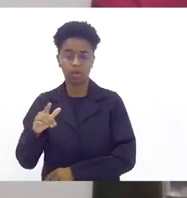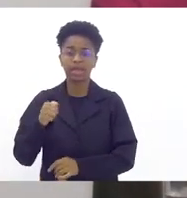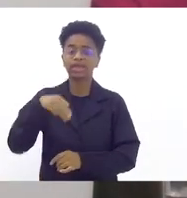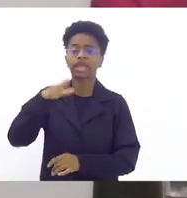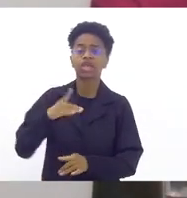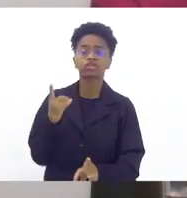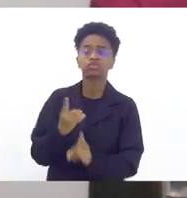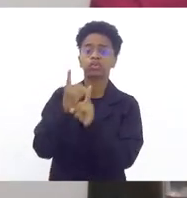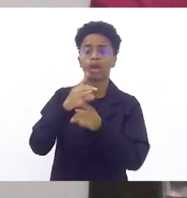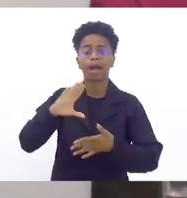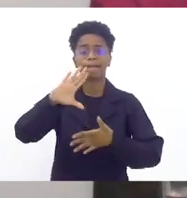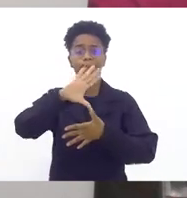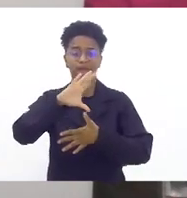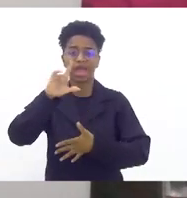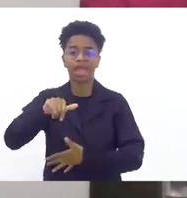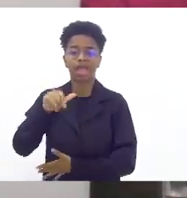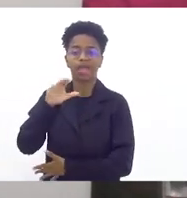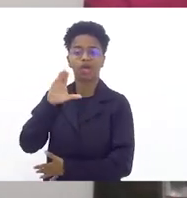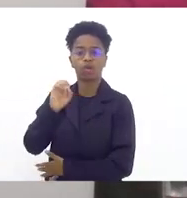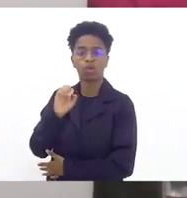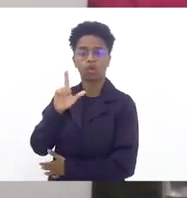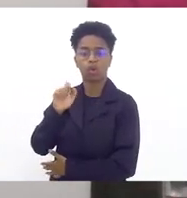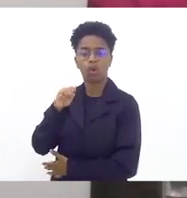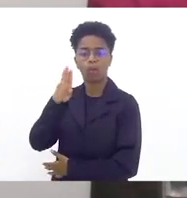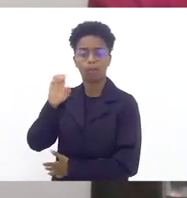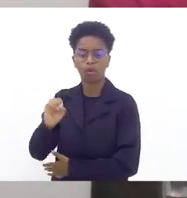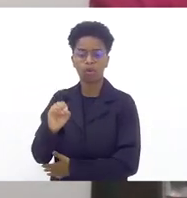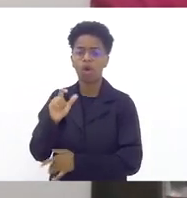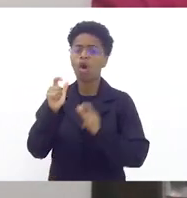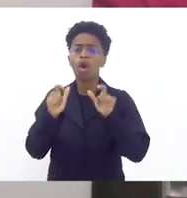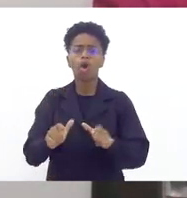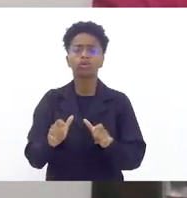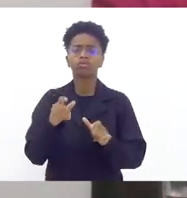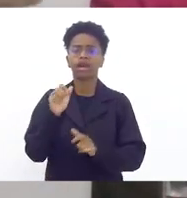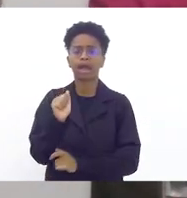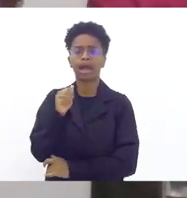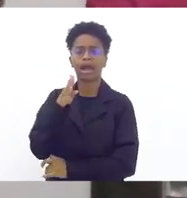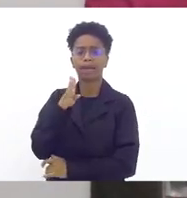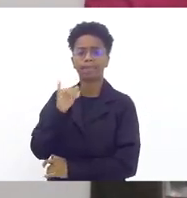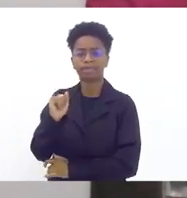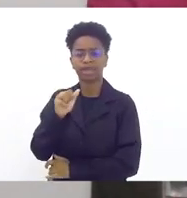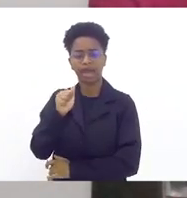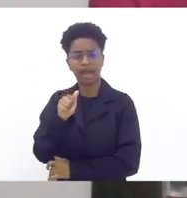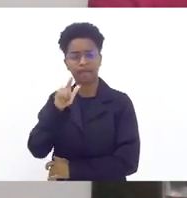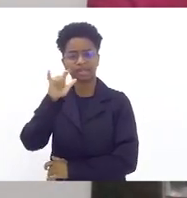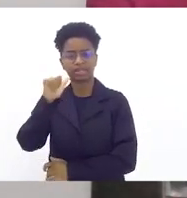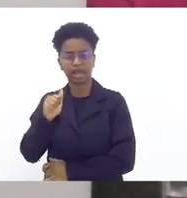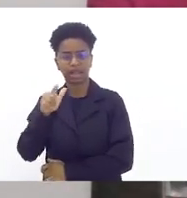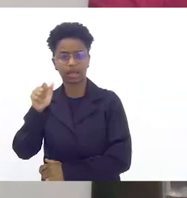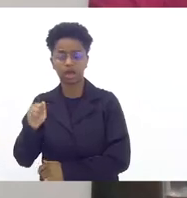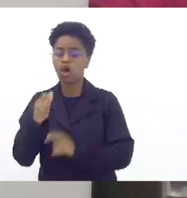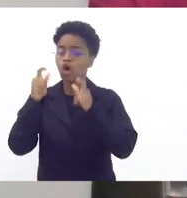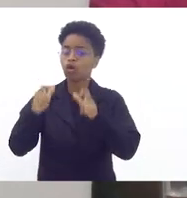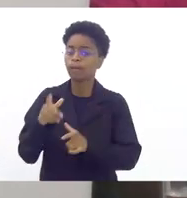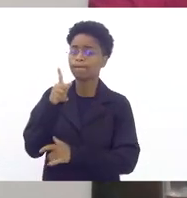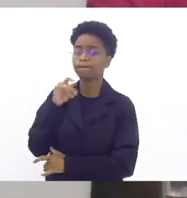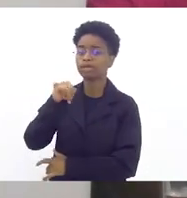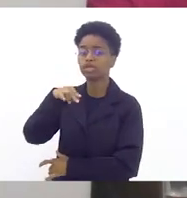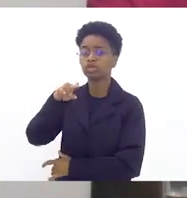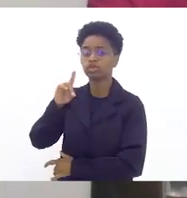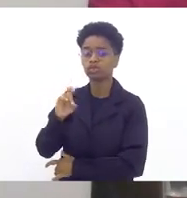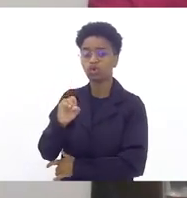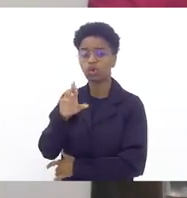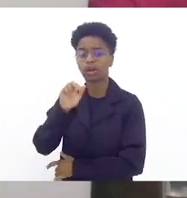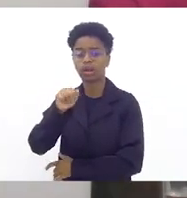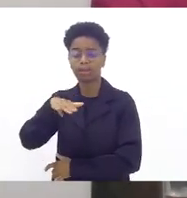a América foi Cristóvão Colombo. Onde fica a Bia Yala? Onde fica a Pindorama? Então, gente precisa